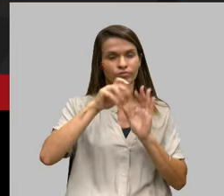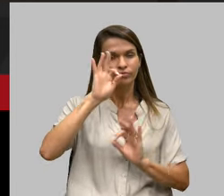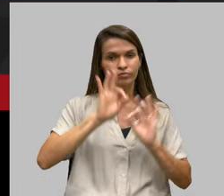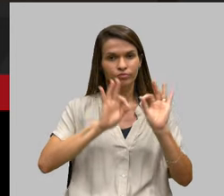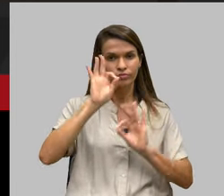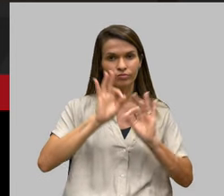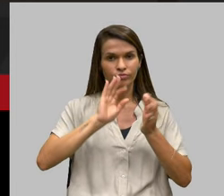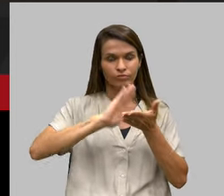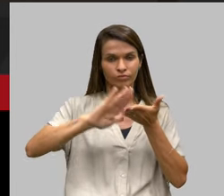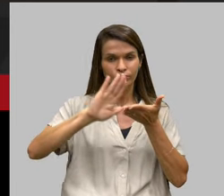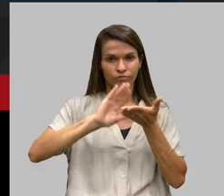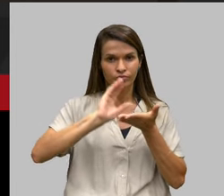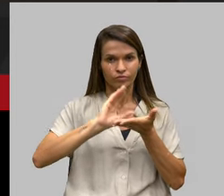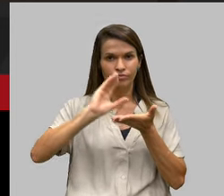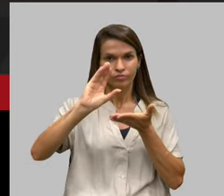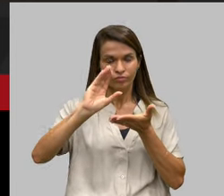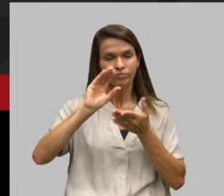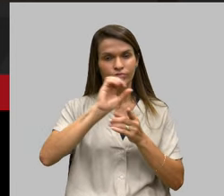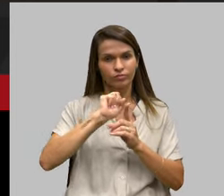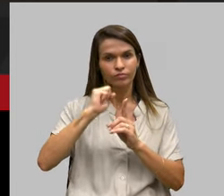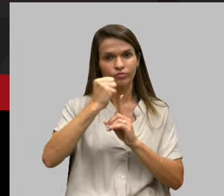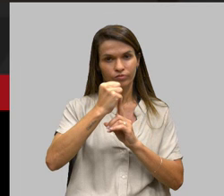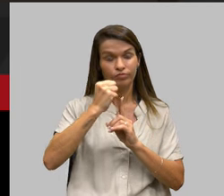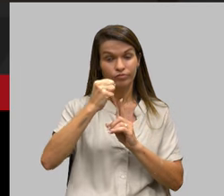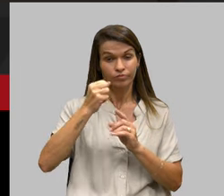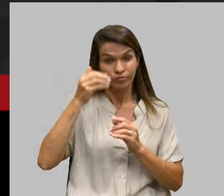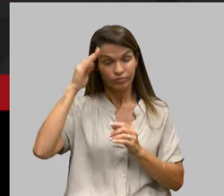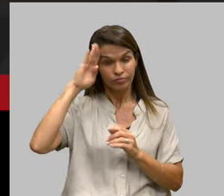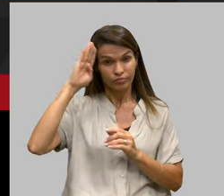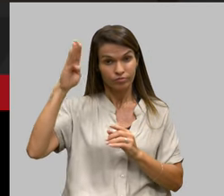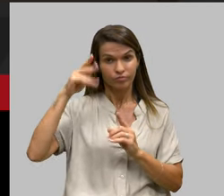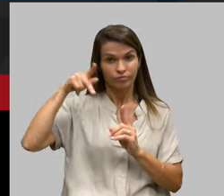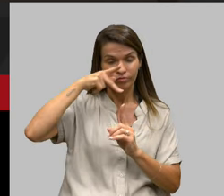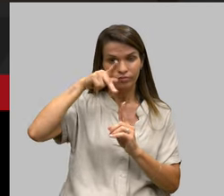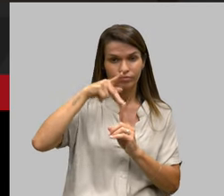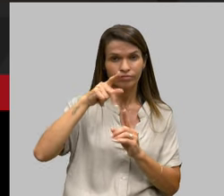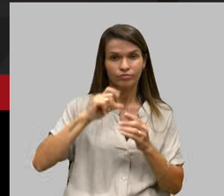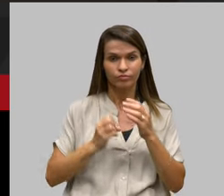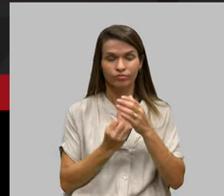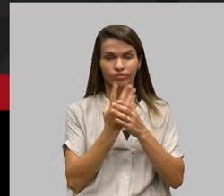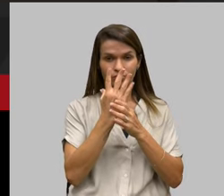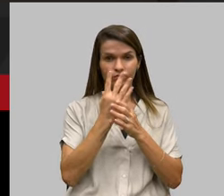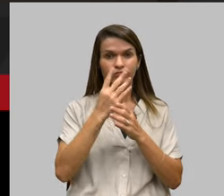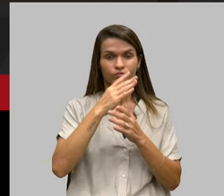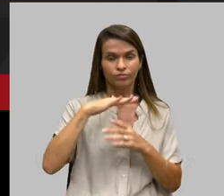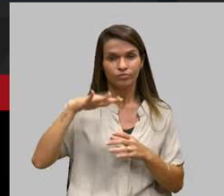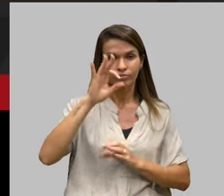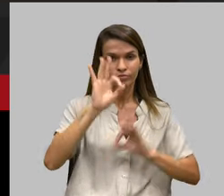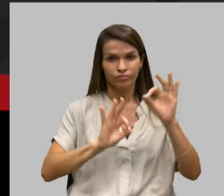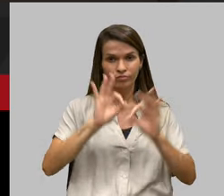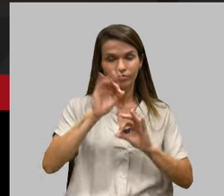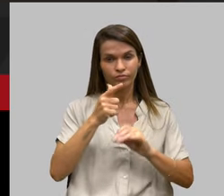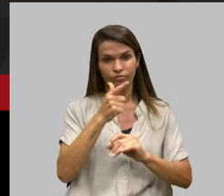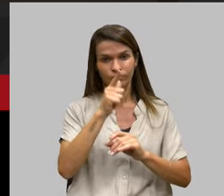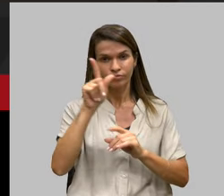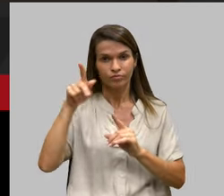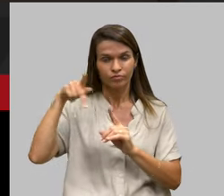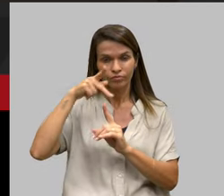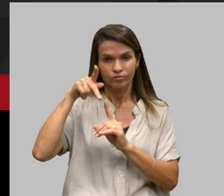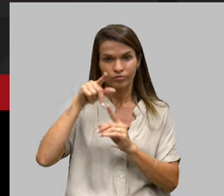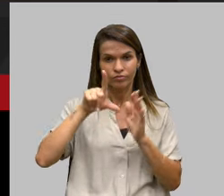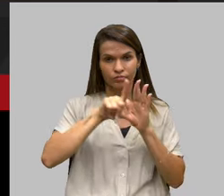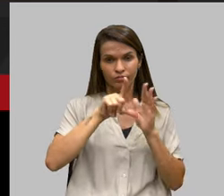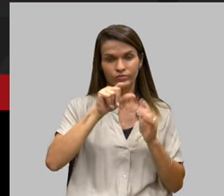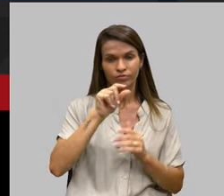custeio da Seguridade Social inclusive da Previdência Social e institui o plano de custeio e dá outras providências a lei